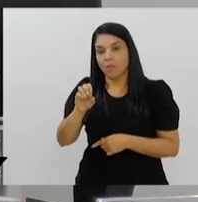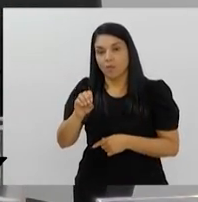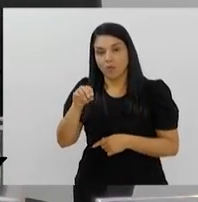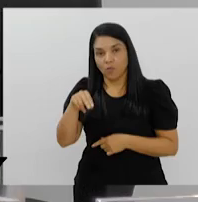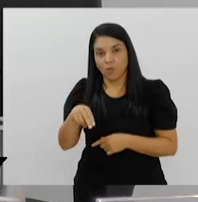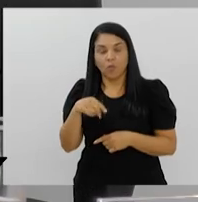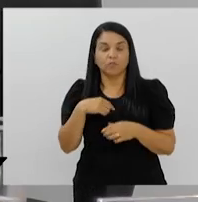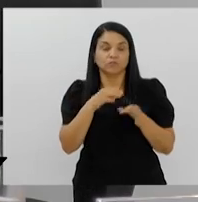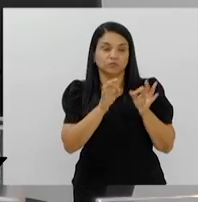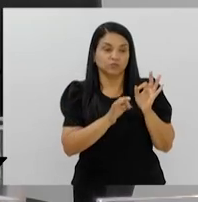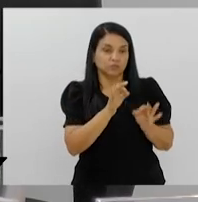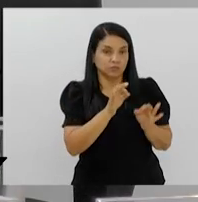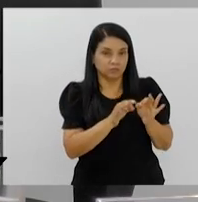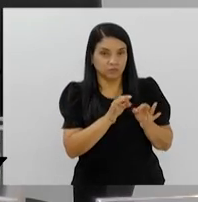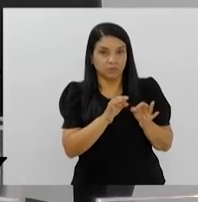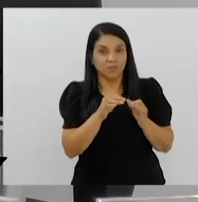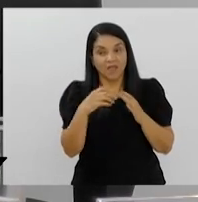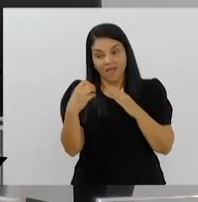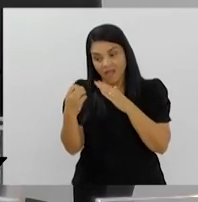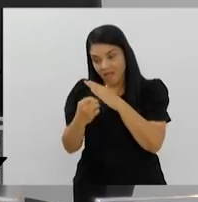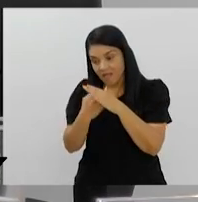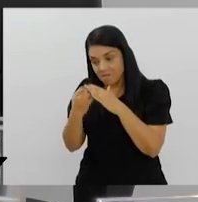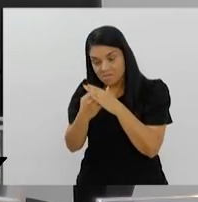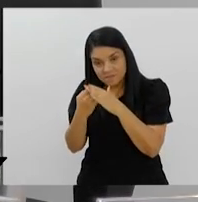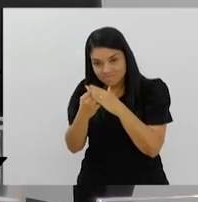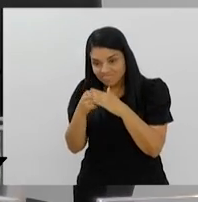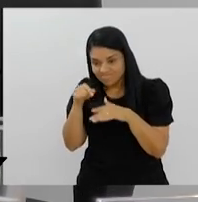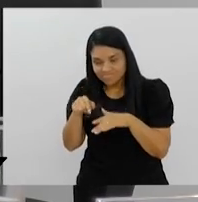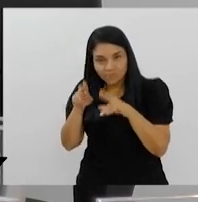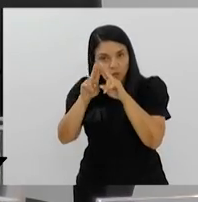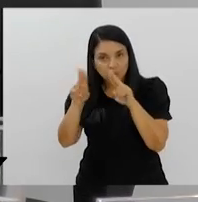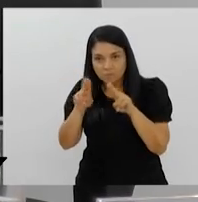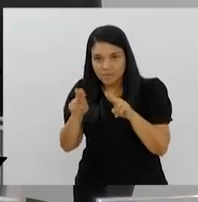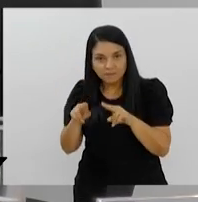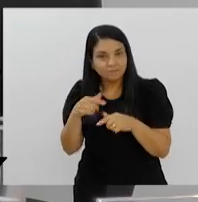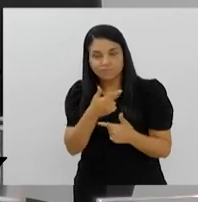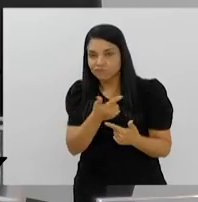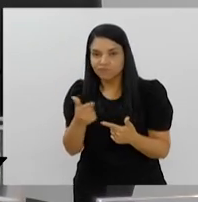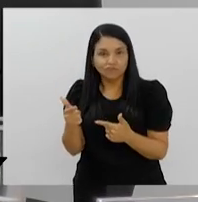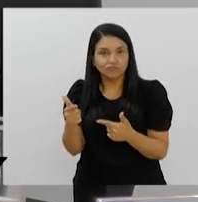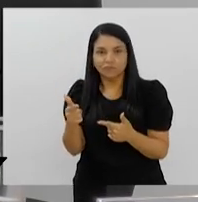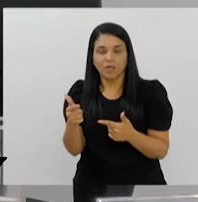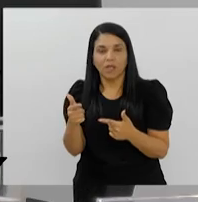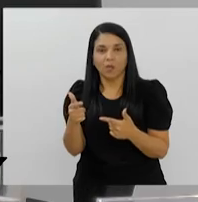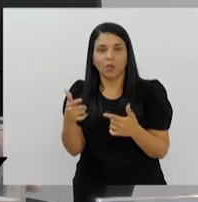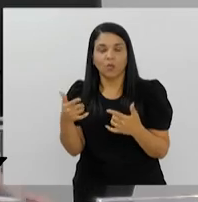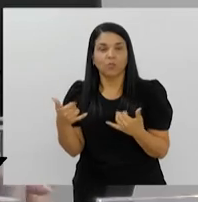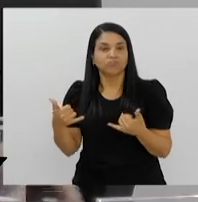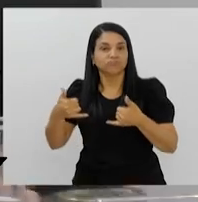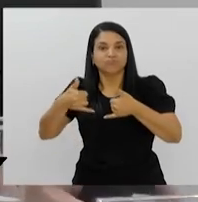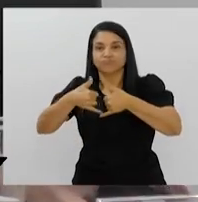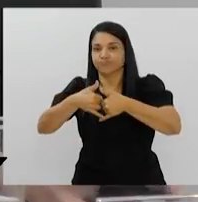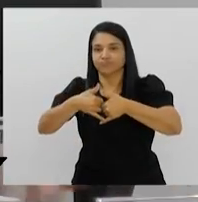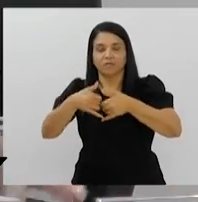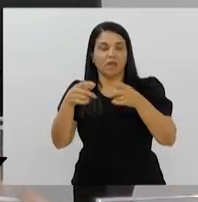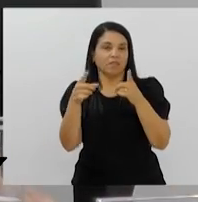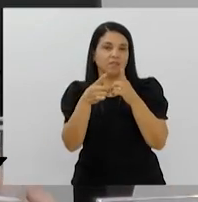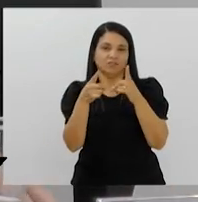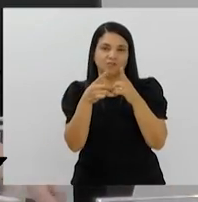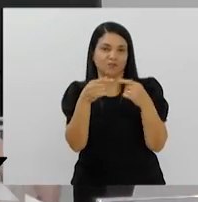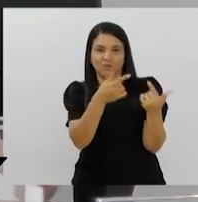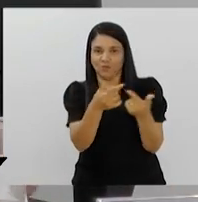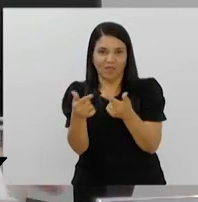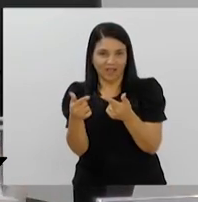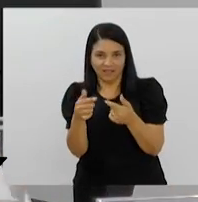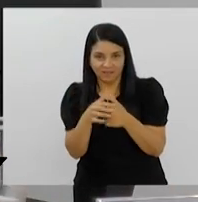judiciário porque a empresa particularmente ela não disponibiliza esse atendimento E aí eu